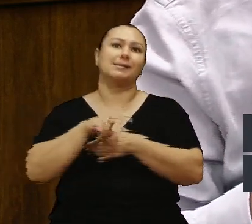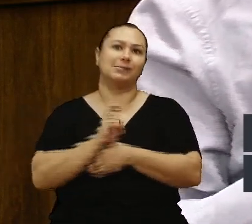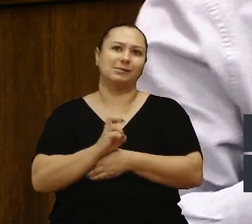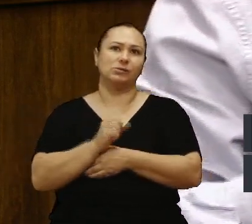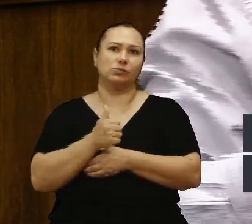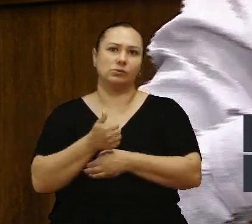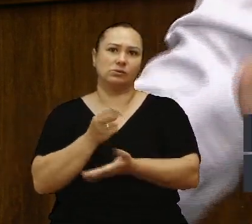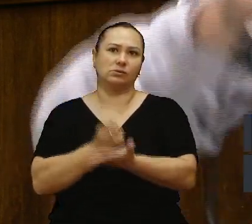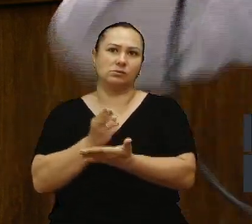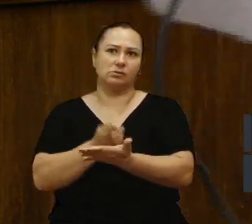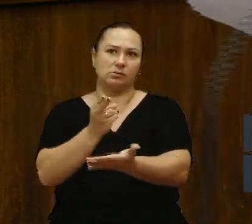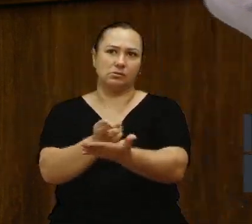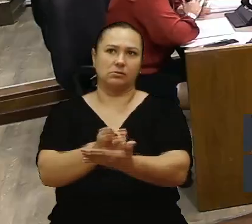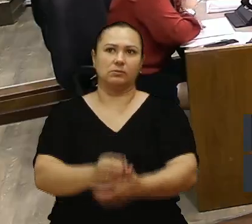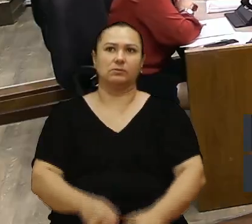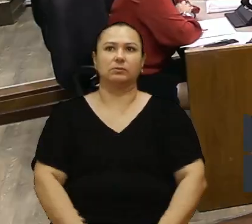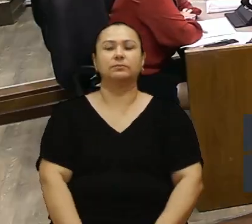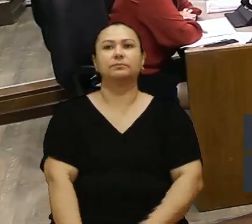seguir a sessão. Obrigado.